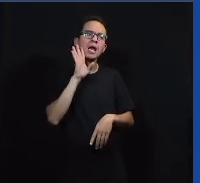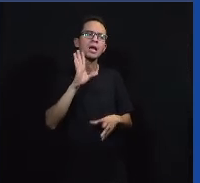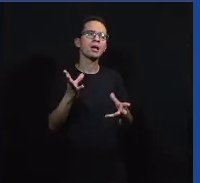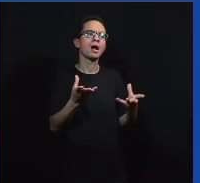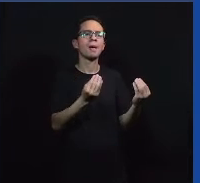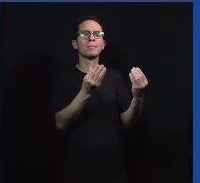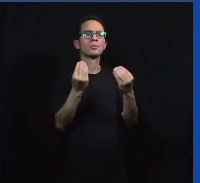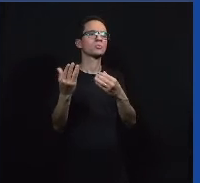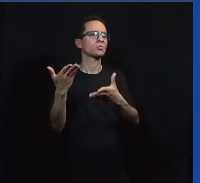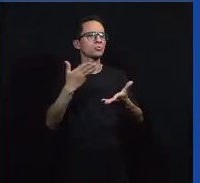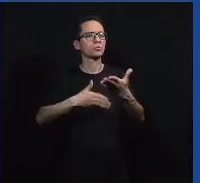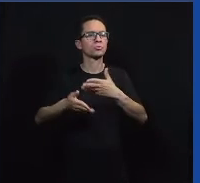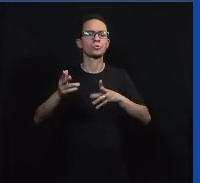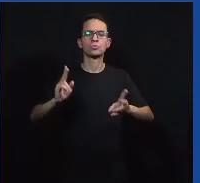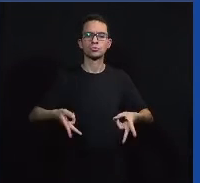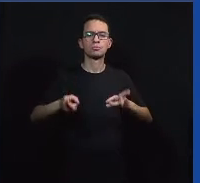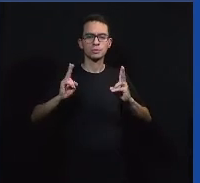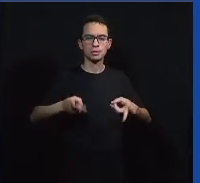interlocução contínua.